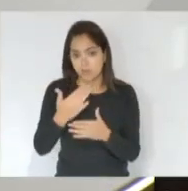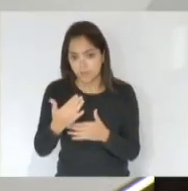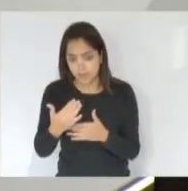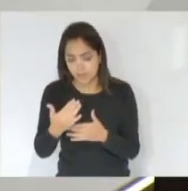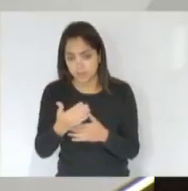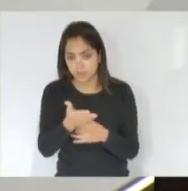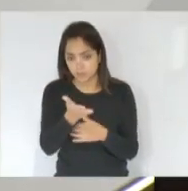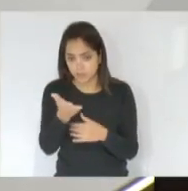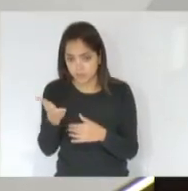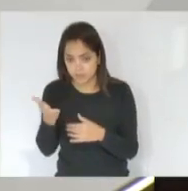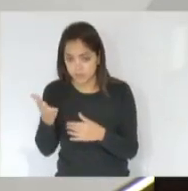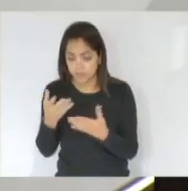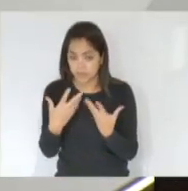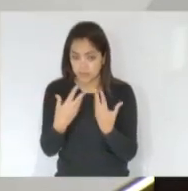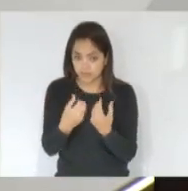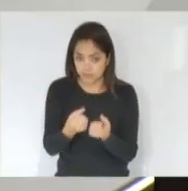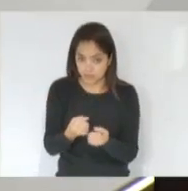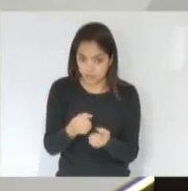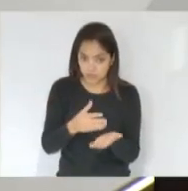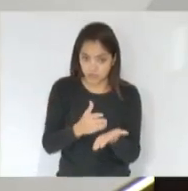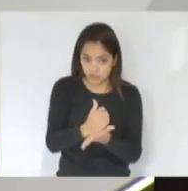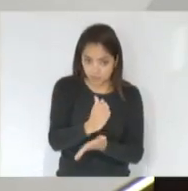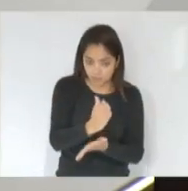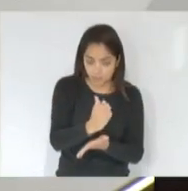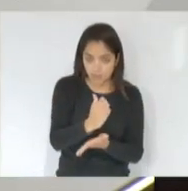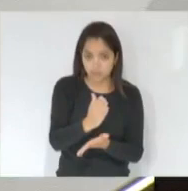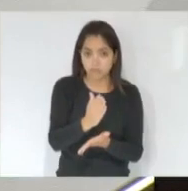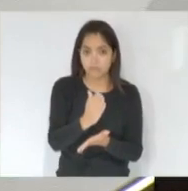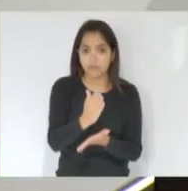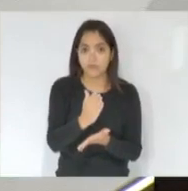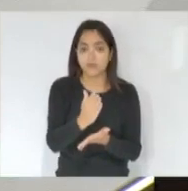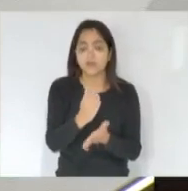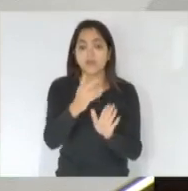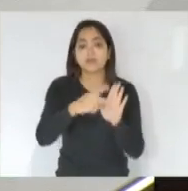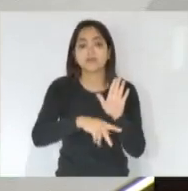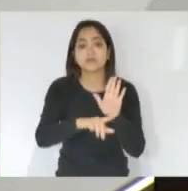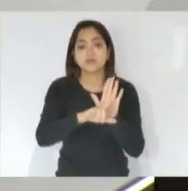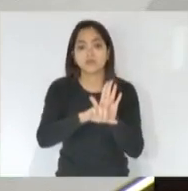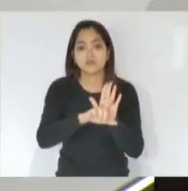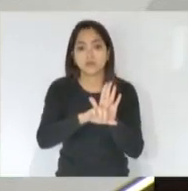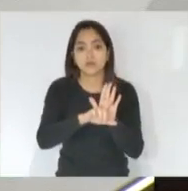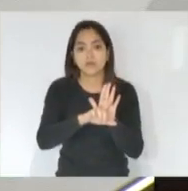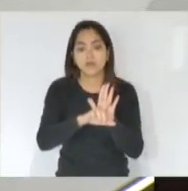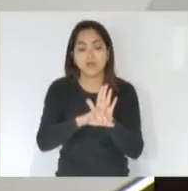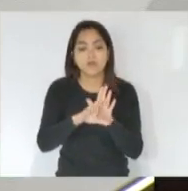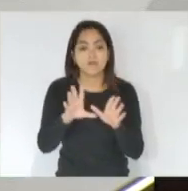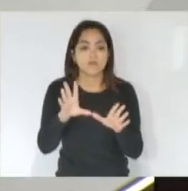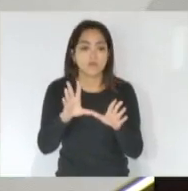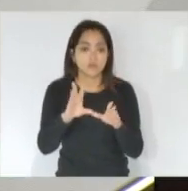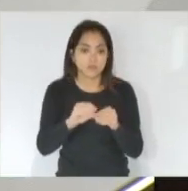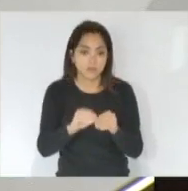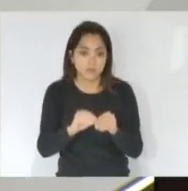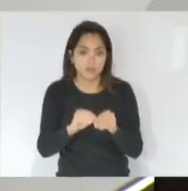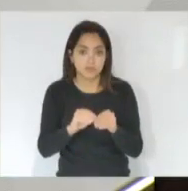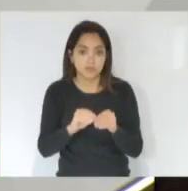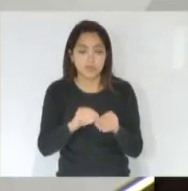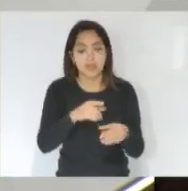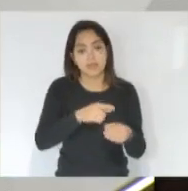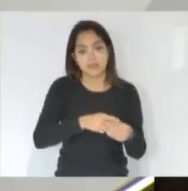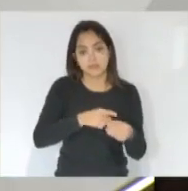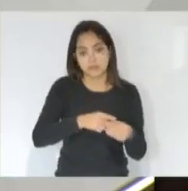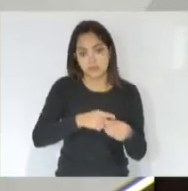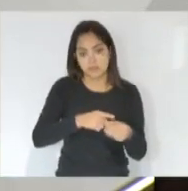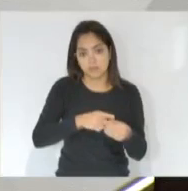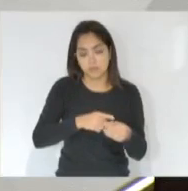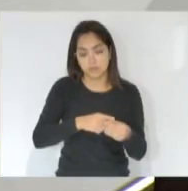deter na importância desse projeto, porque, vou exemplificar, o município de Braço do Norte,